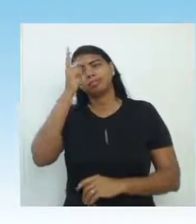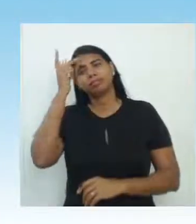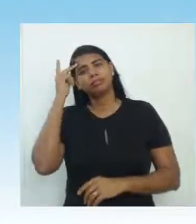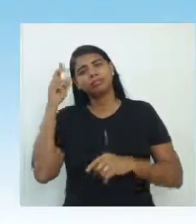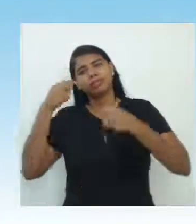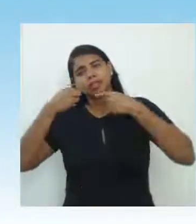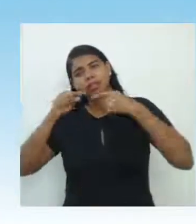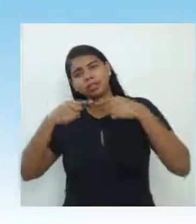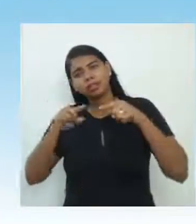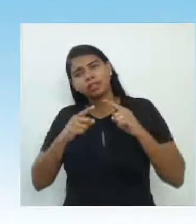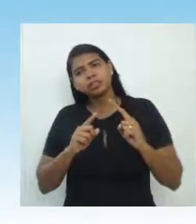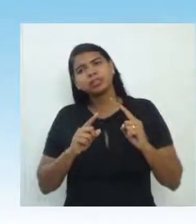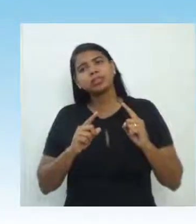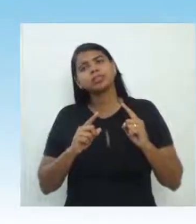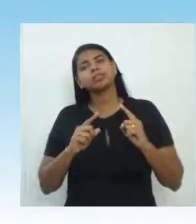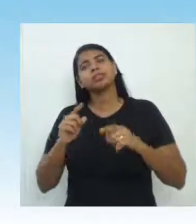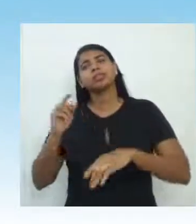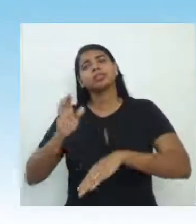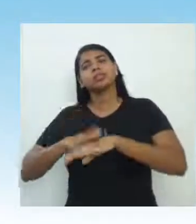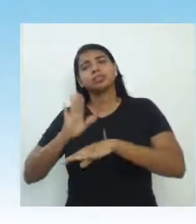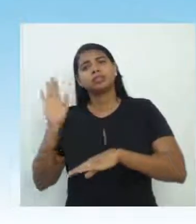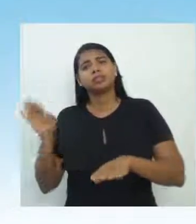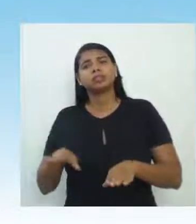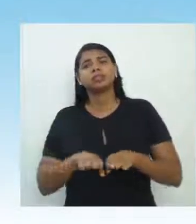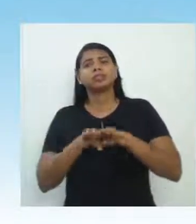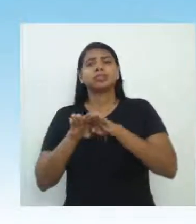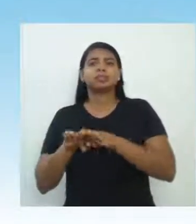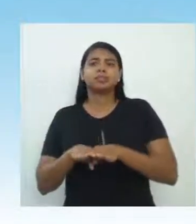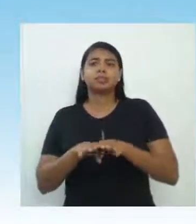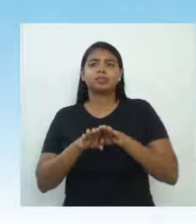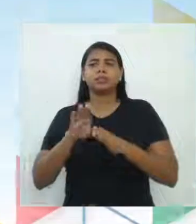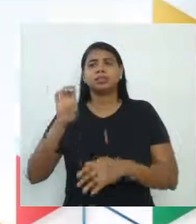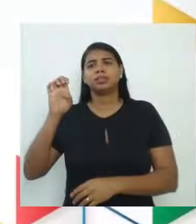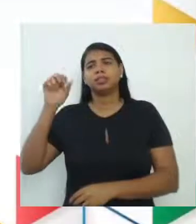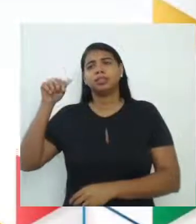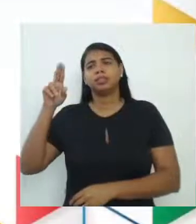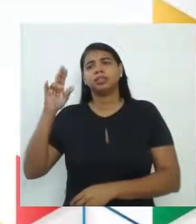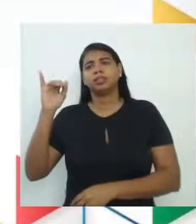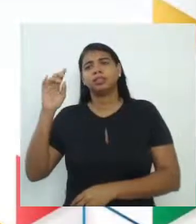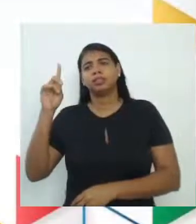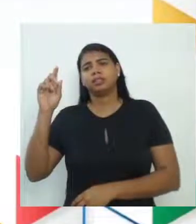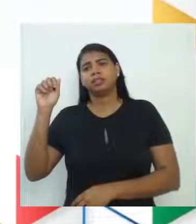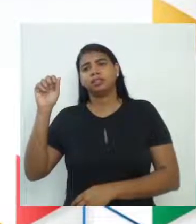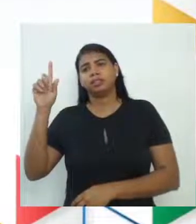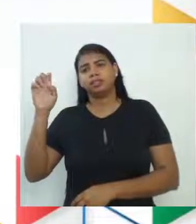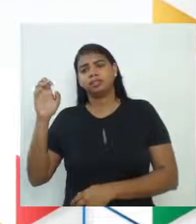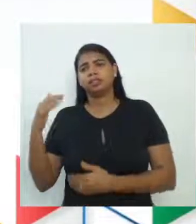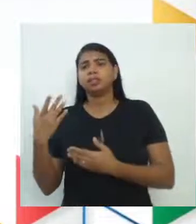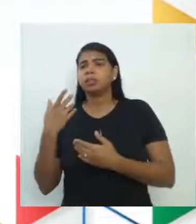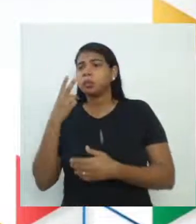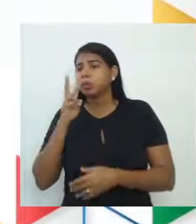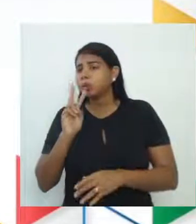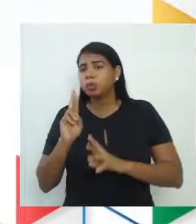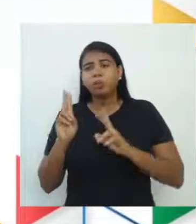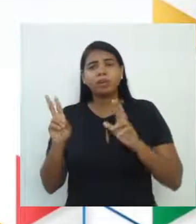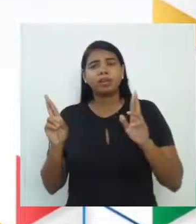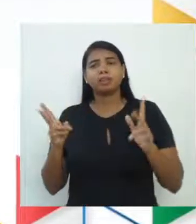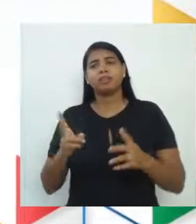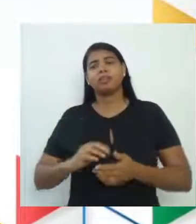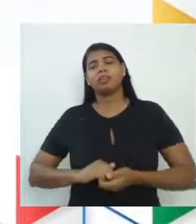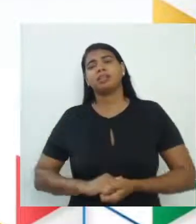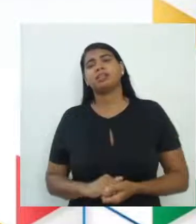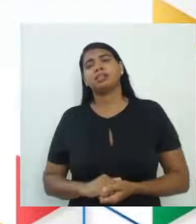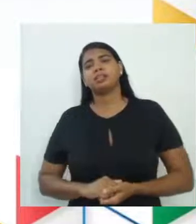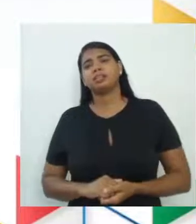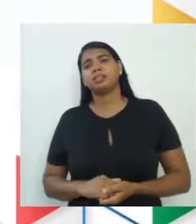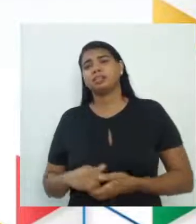Então é isso aí, gente. Mais uma vez, igualdade e equidade. Gravem bem. Igualdade é quando eu não olho a diferença. E